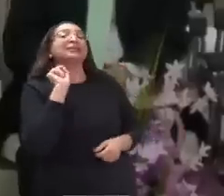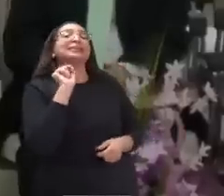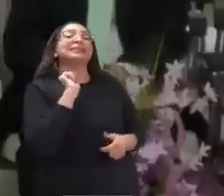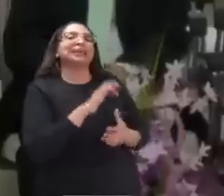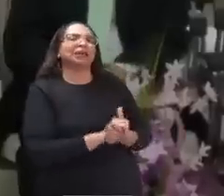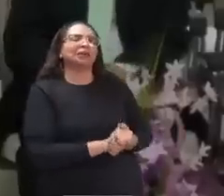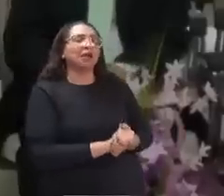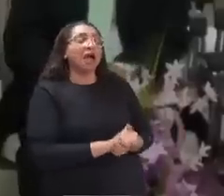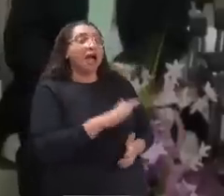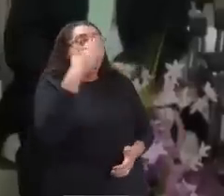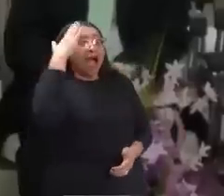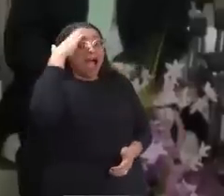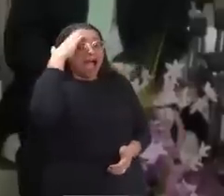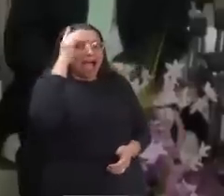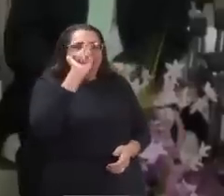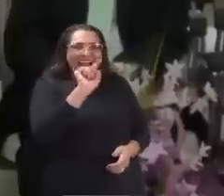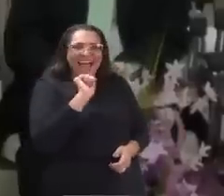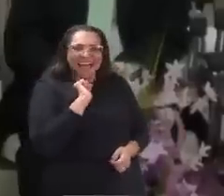As parteiras.